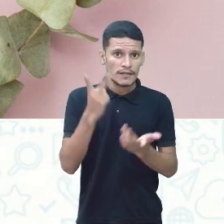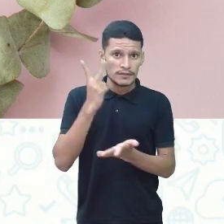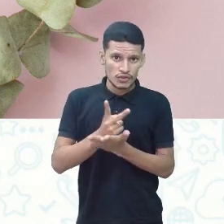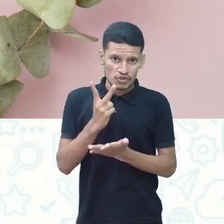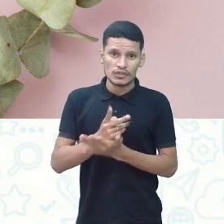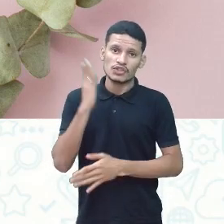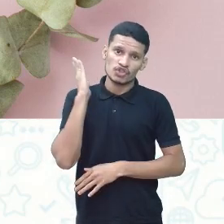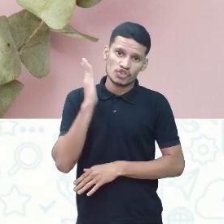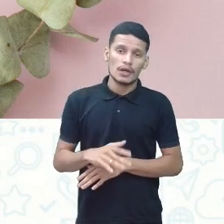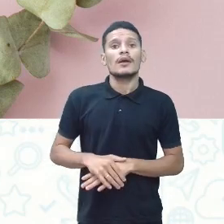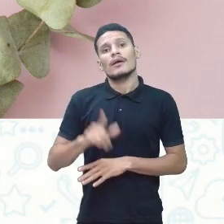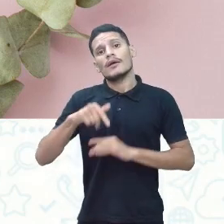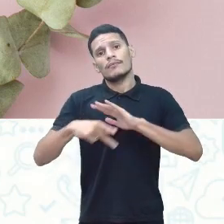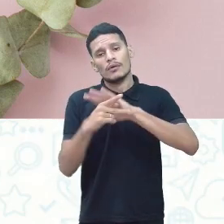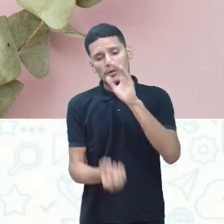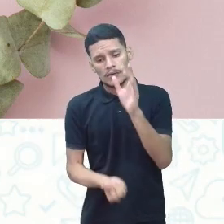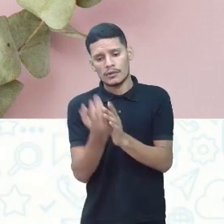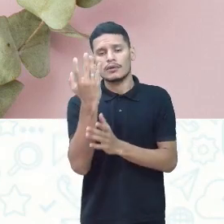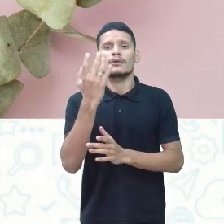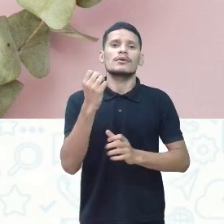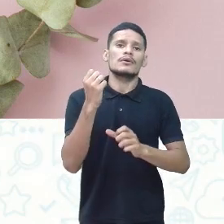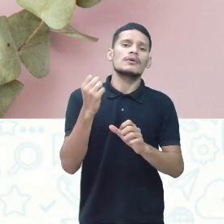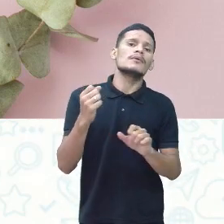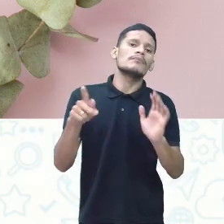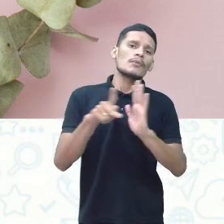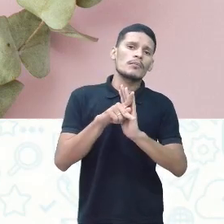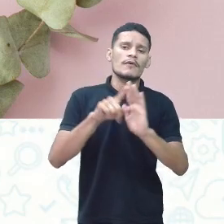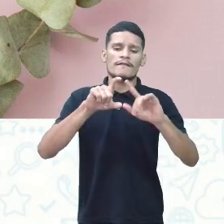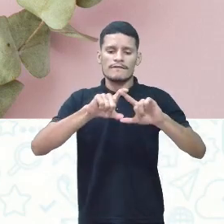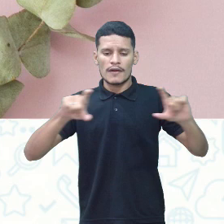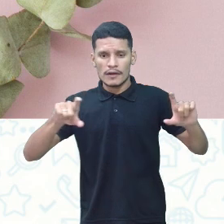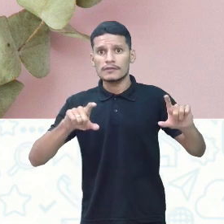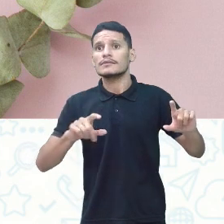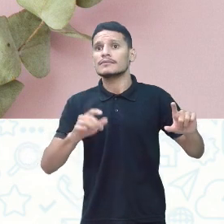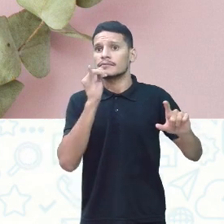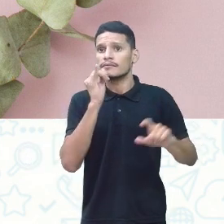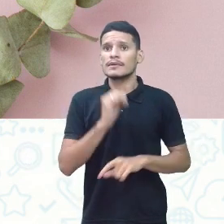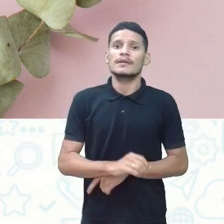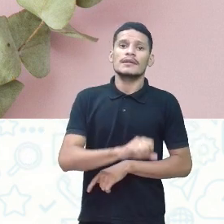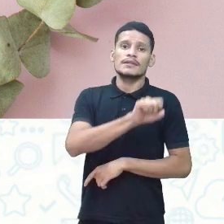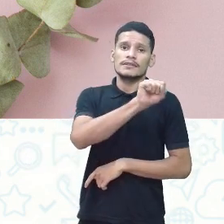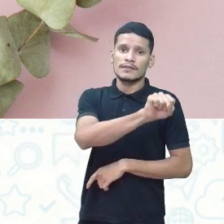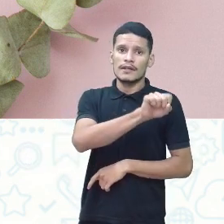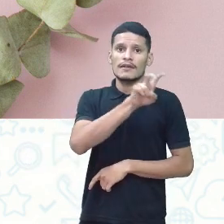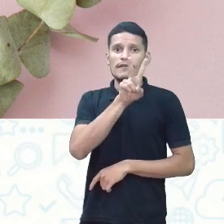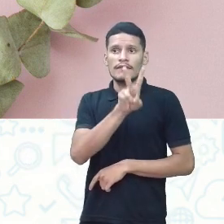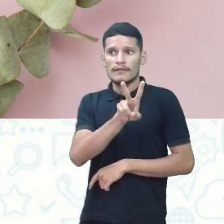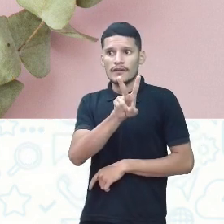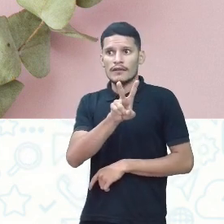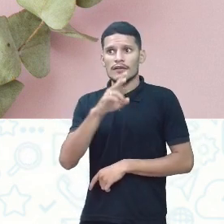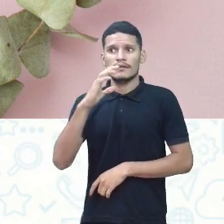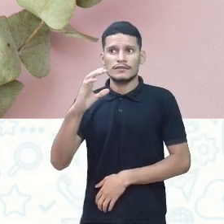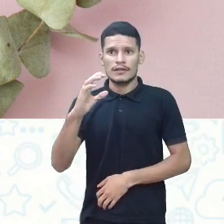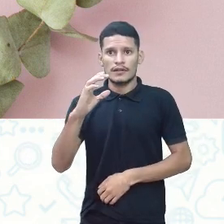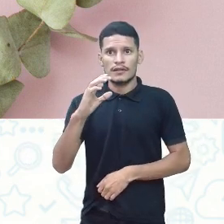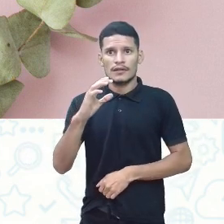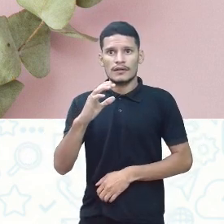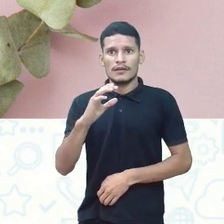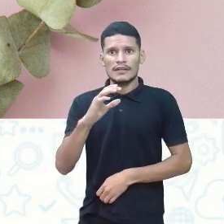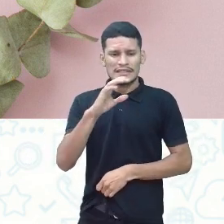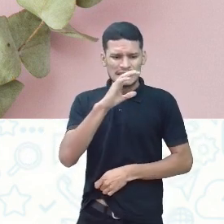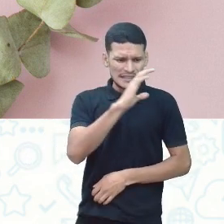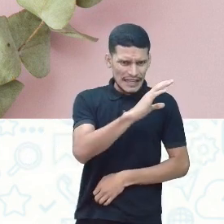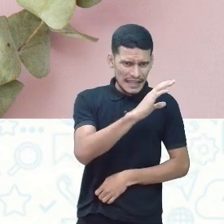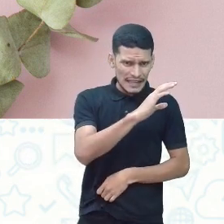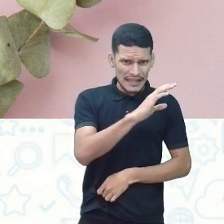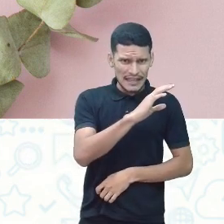construção da frase, da oração, que é C mais V mais C. É C, falei correto,